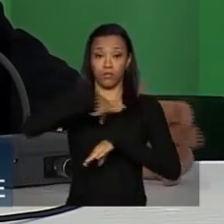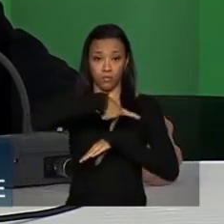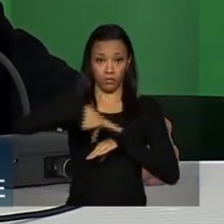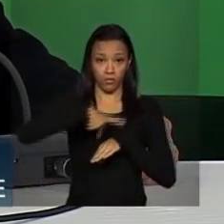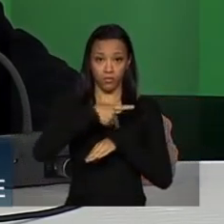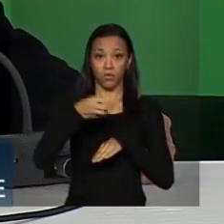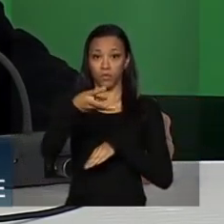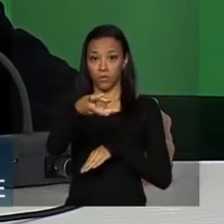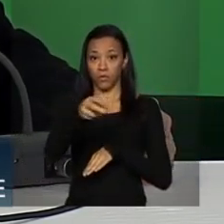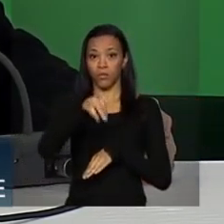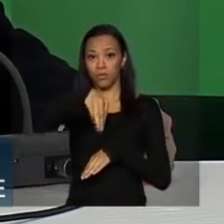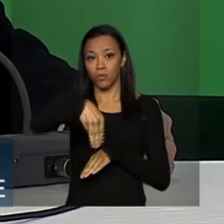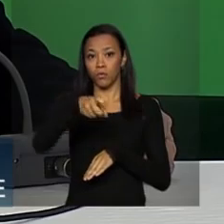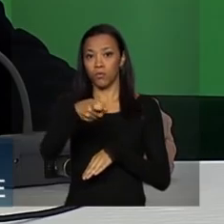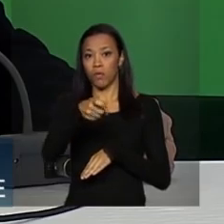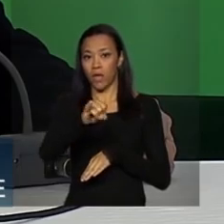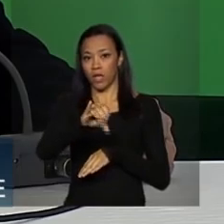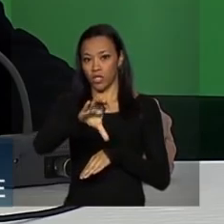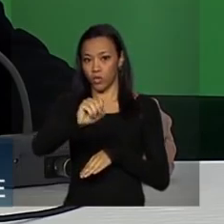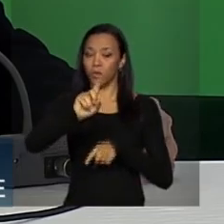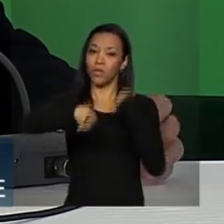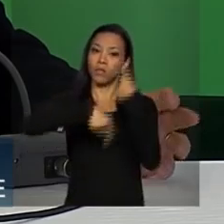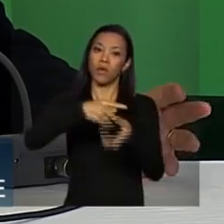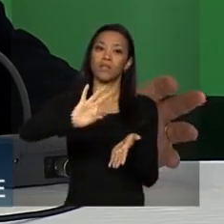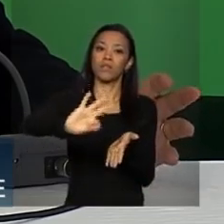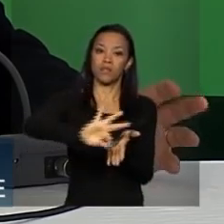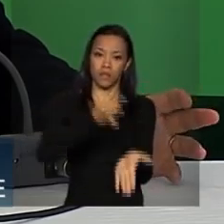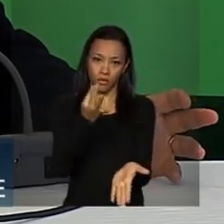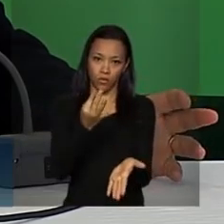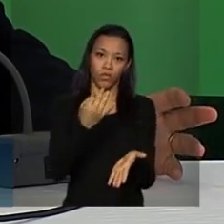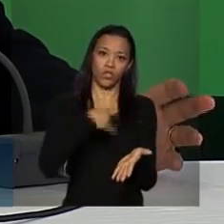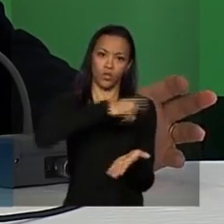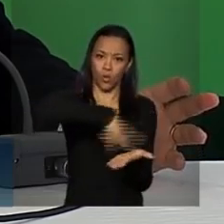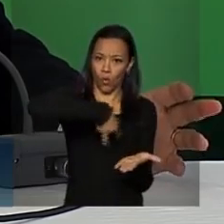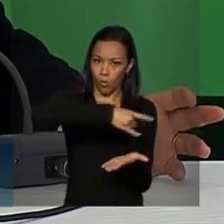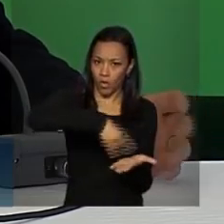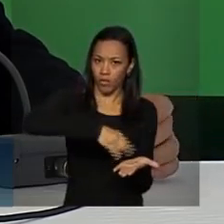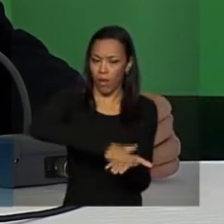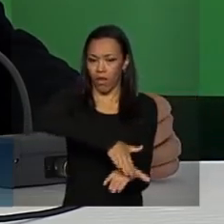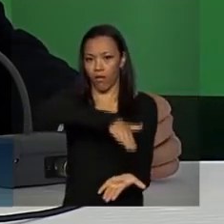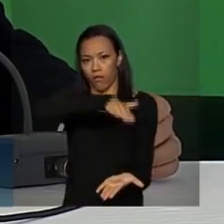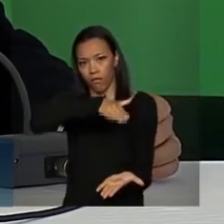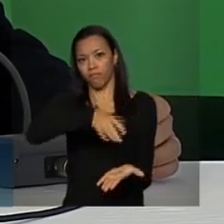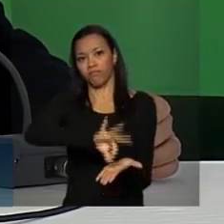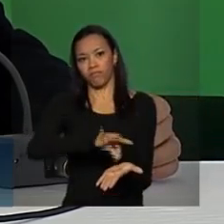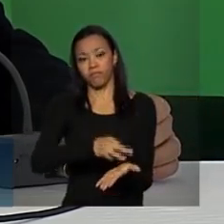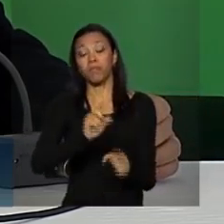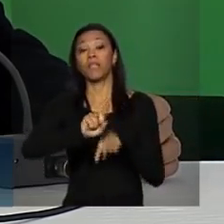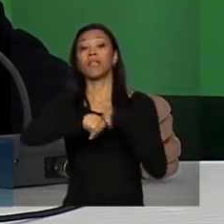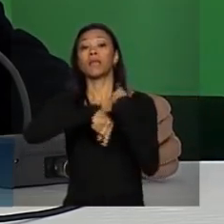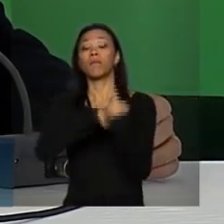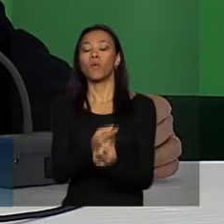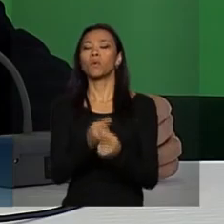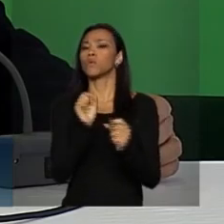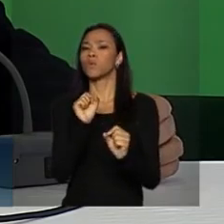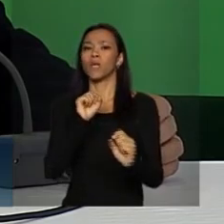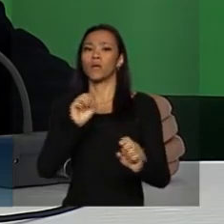de assinatura de atos. Também está previsto um seminário